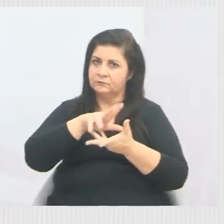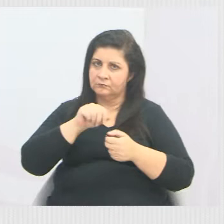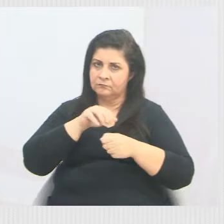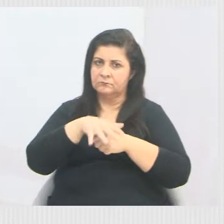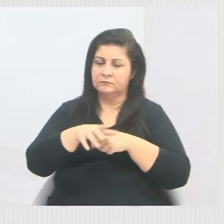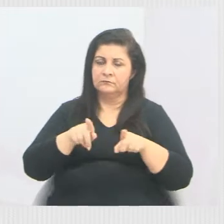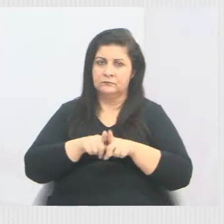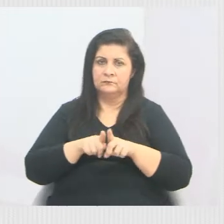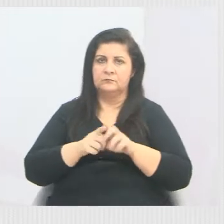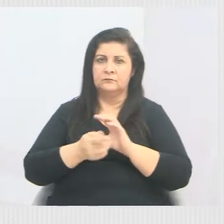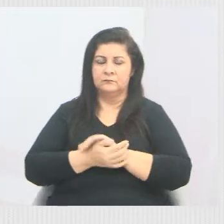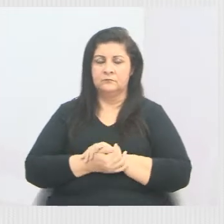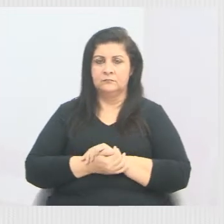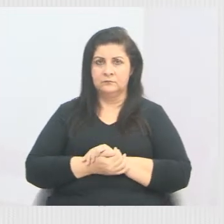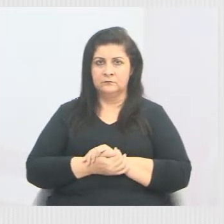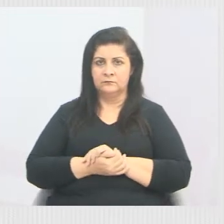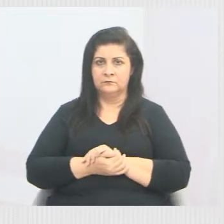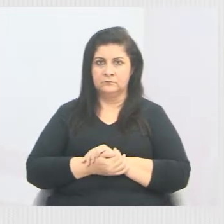também, né?